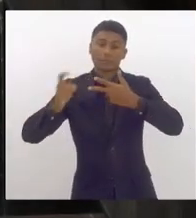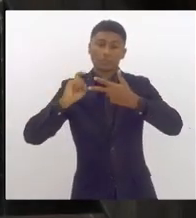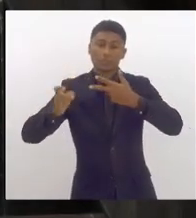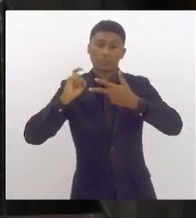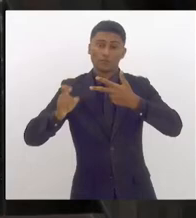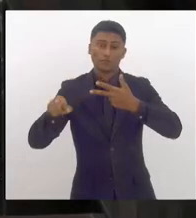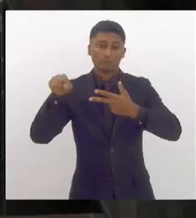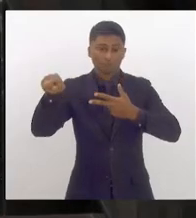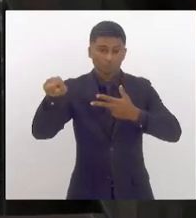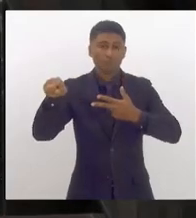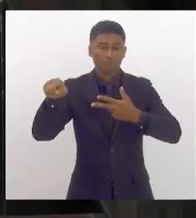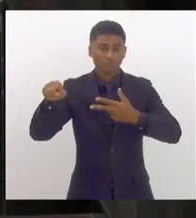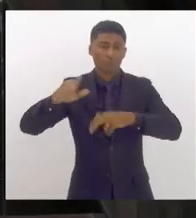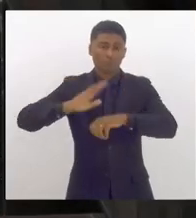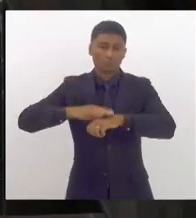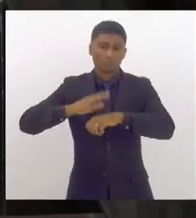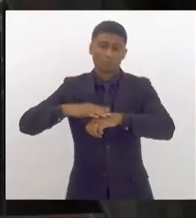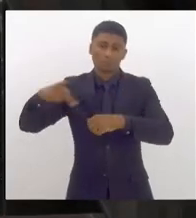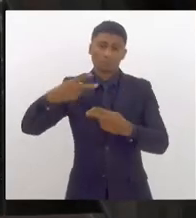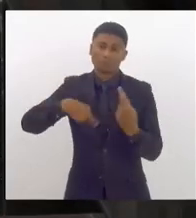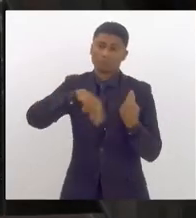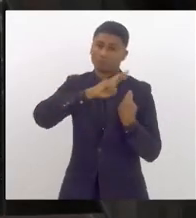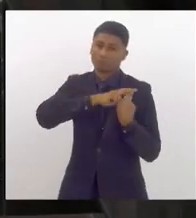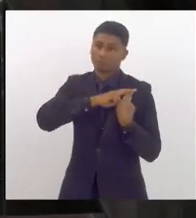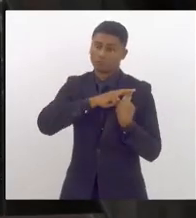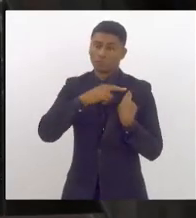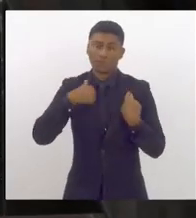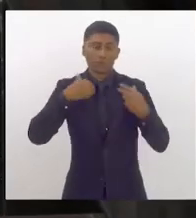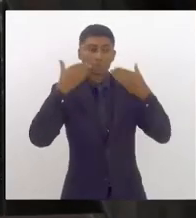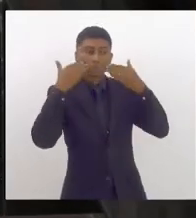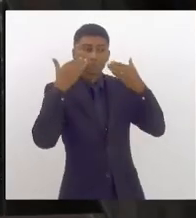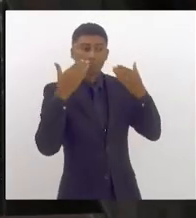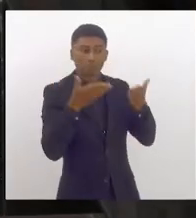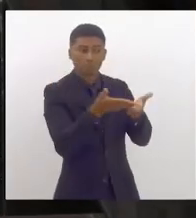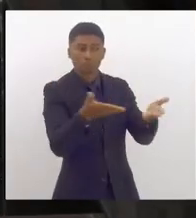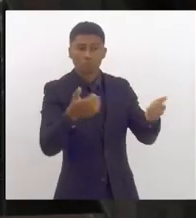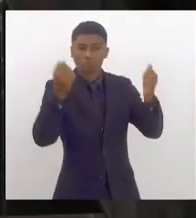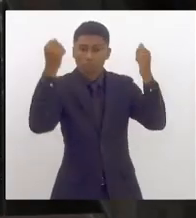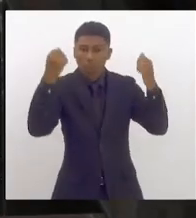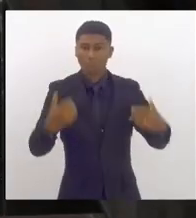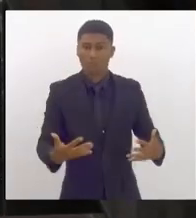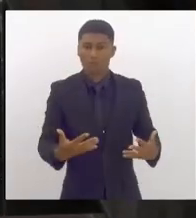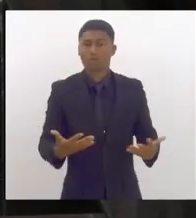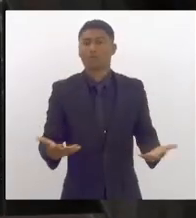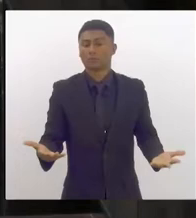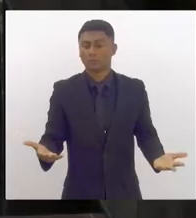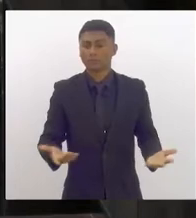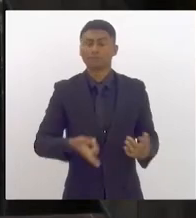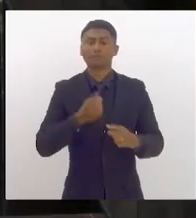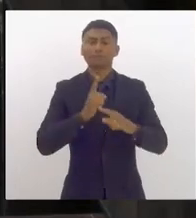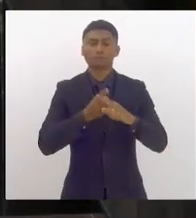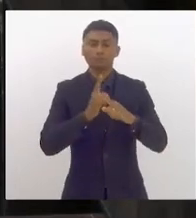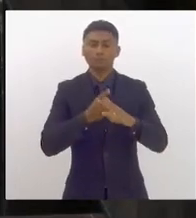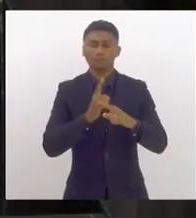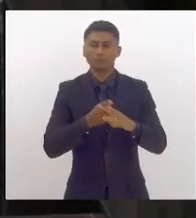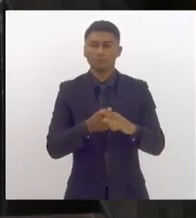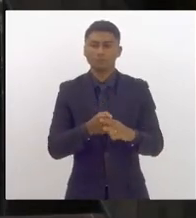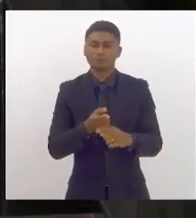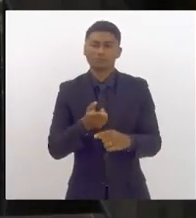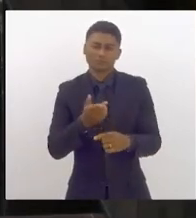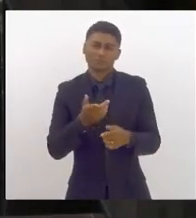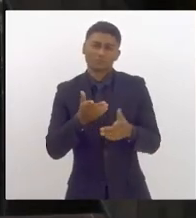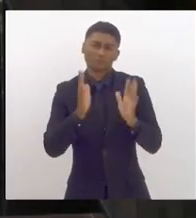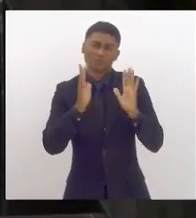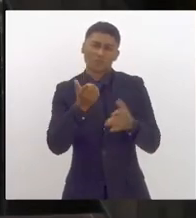analisá-las para mostrar claramente já que a gente chega também praticamente quase é o final